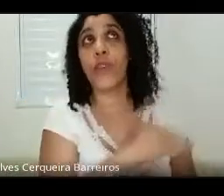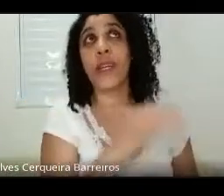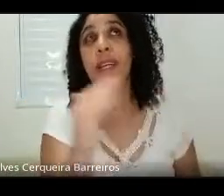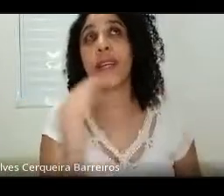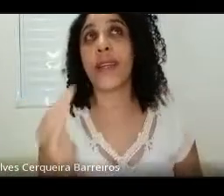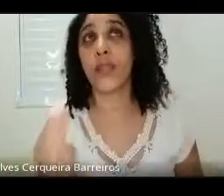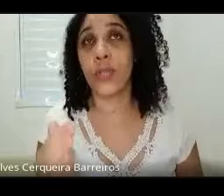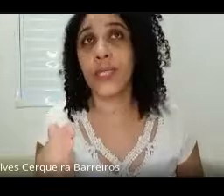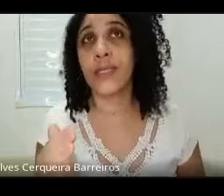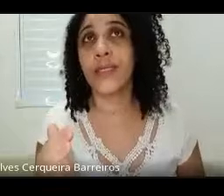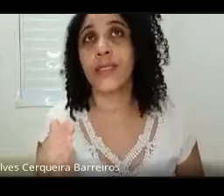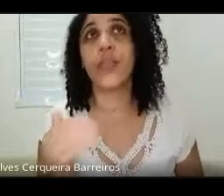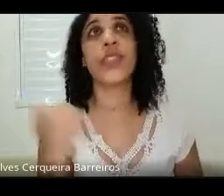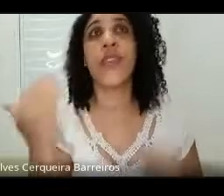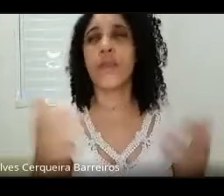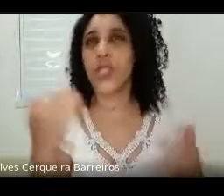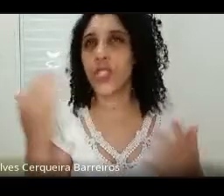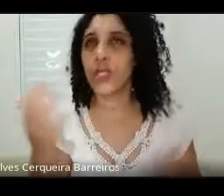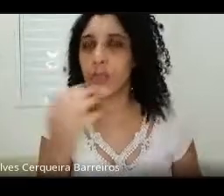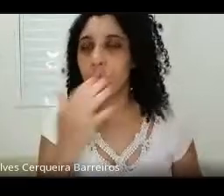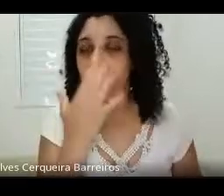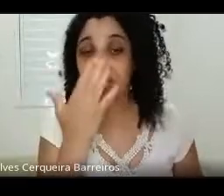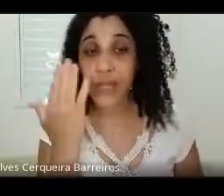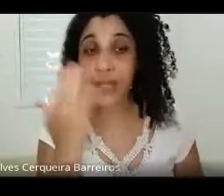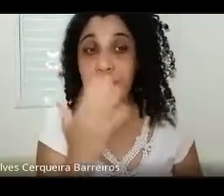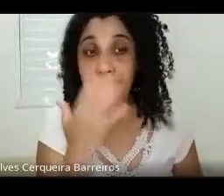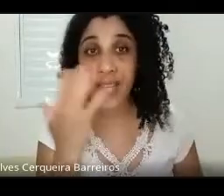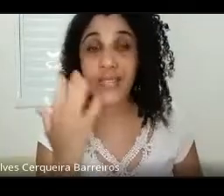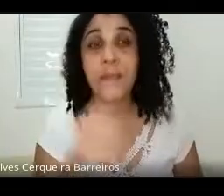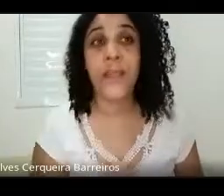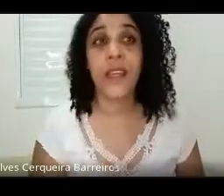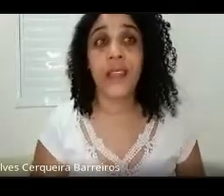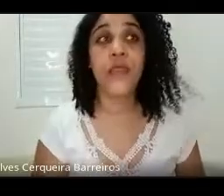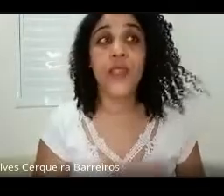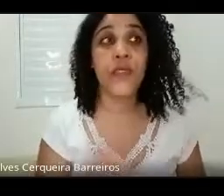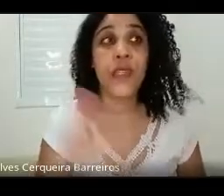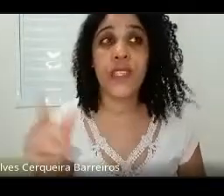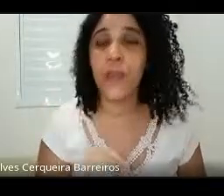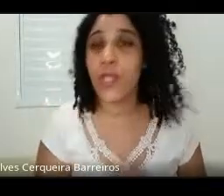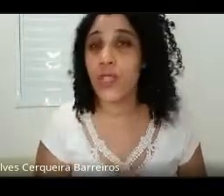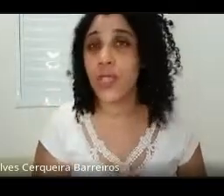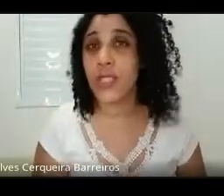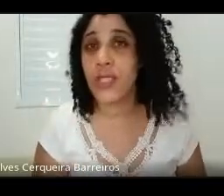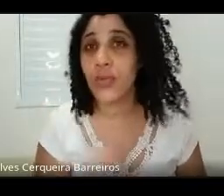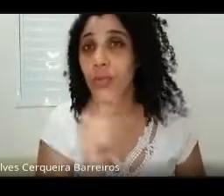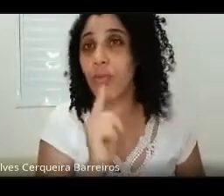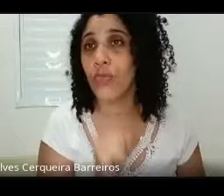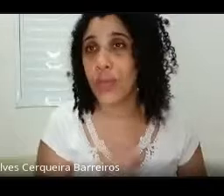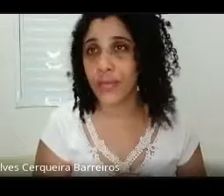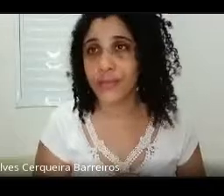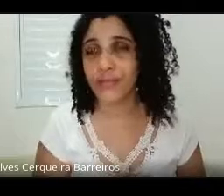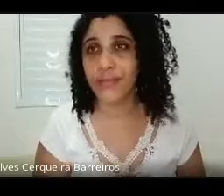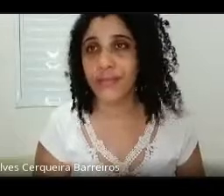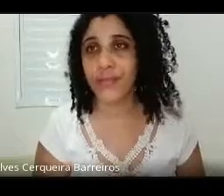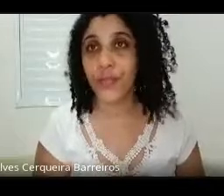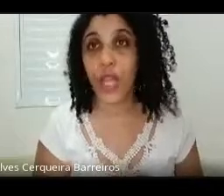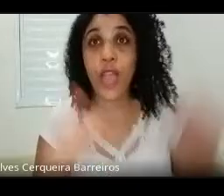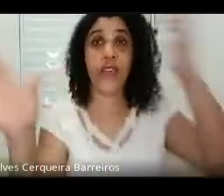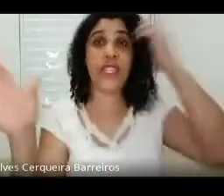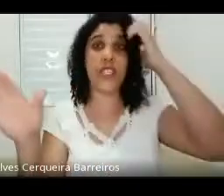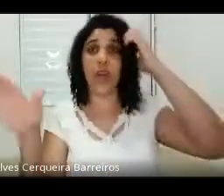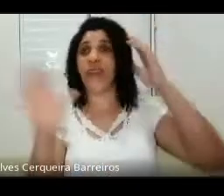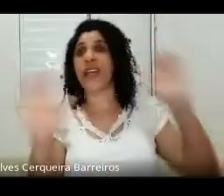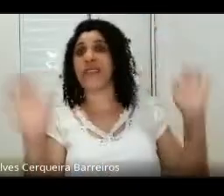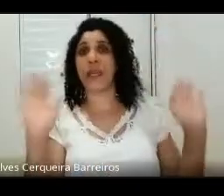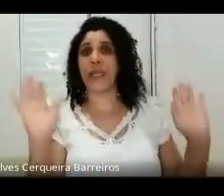Tudo que eu falei até agora, se eu estivesse ministrando na língua de sinais e fosse fazer somente utilizando o alfabeto? Eu